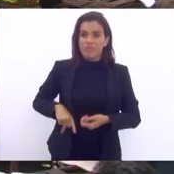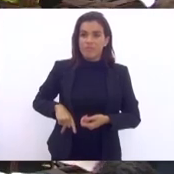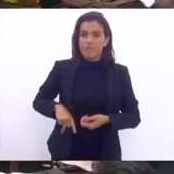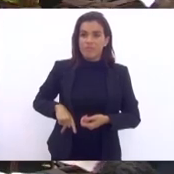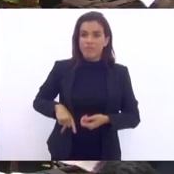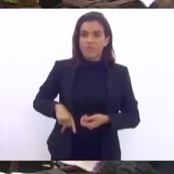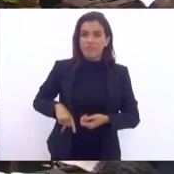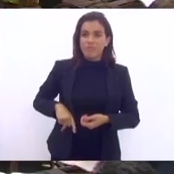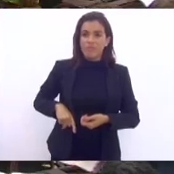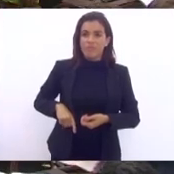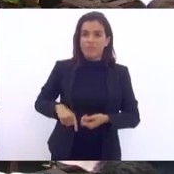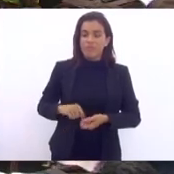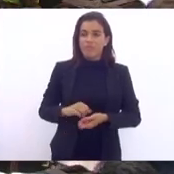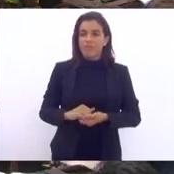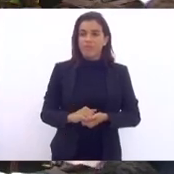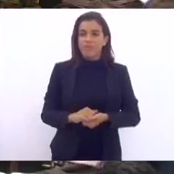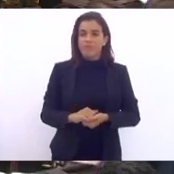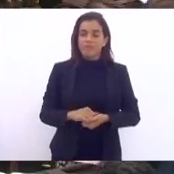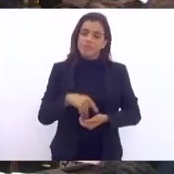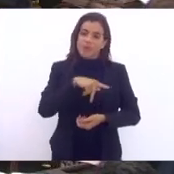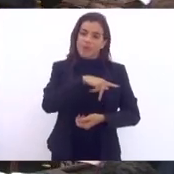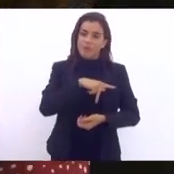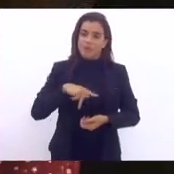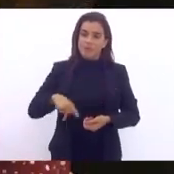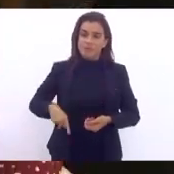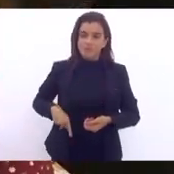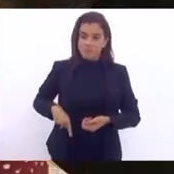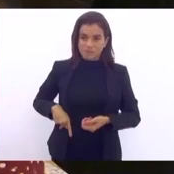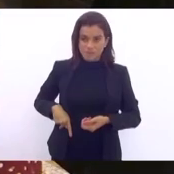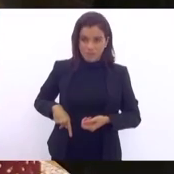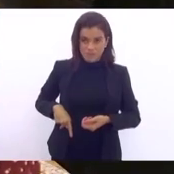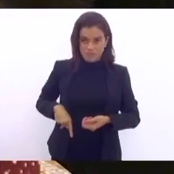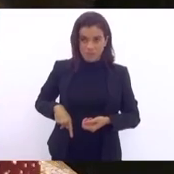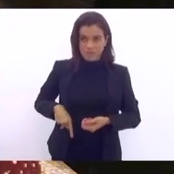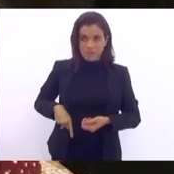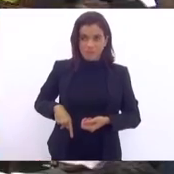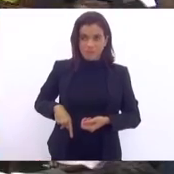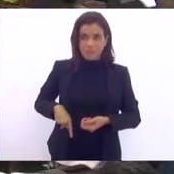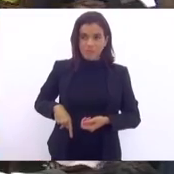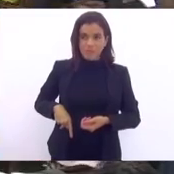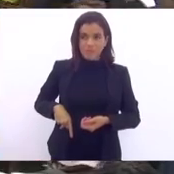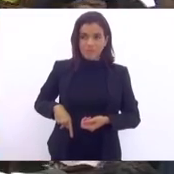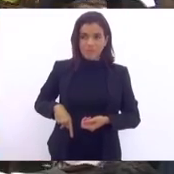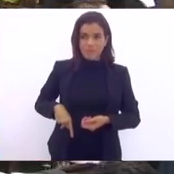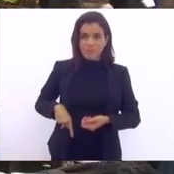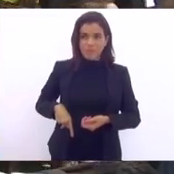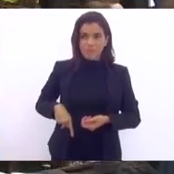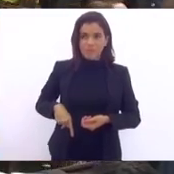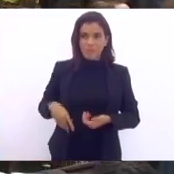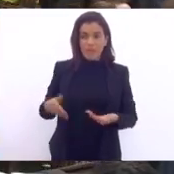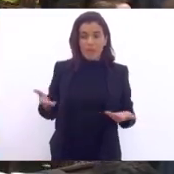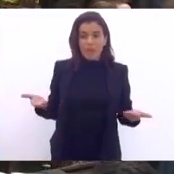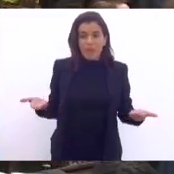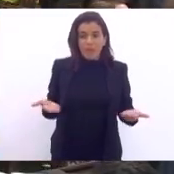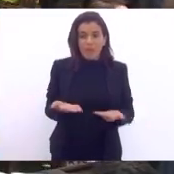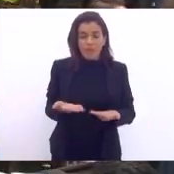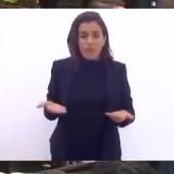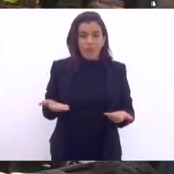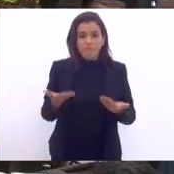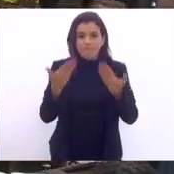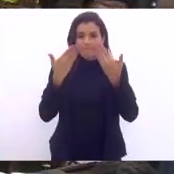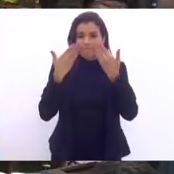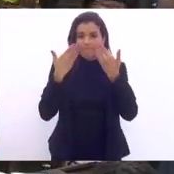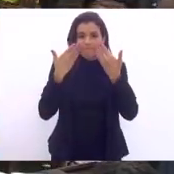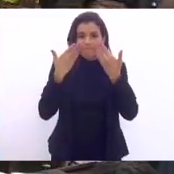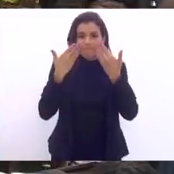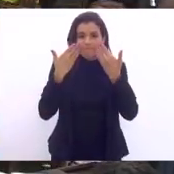Senhor presidente, aqui dando claramente o desejo de colaborar,